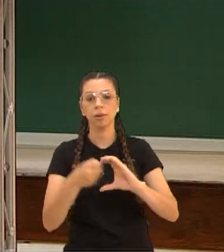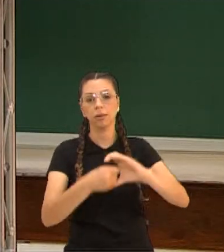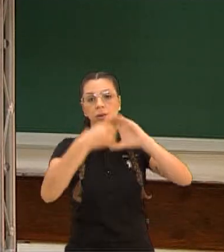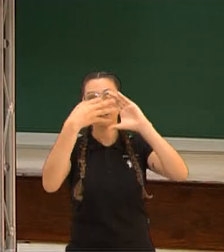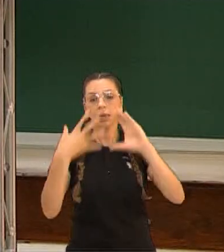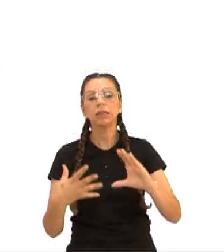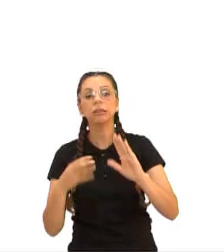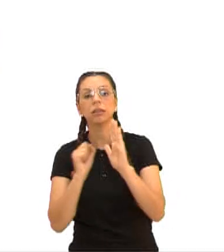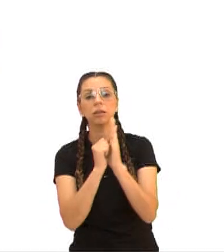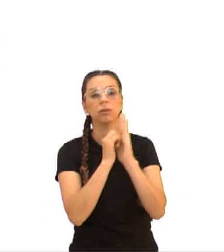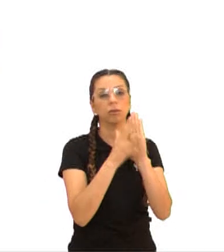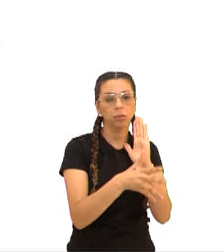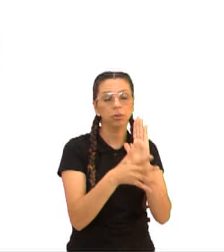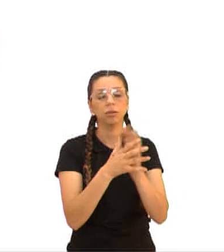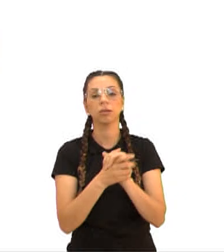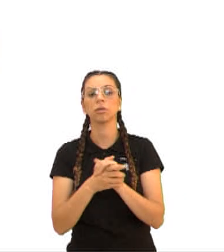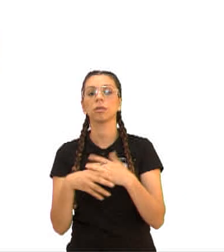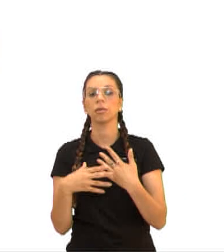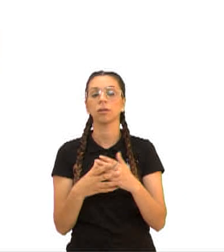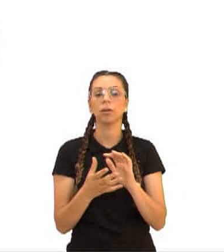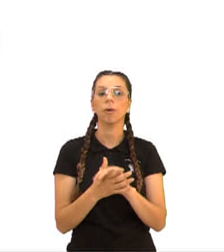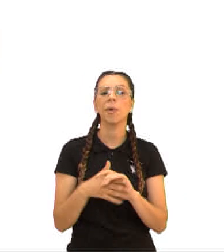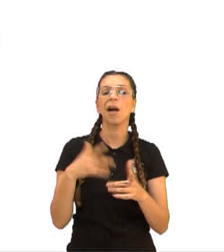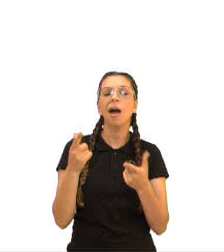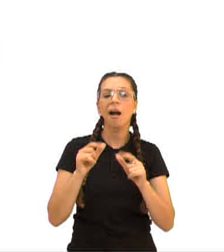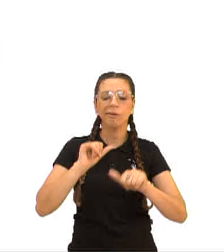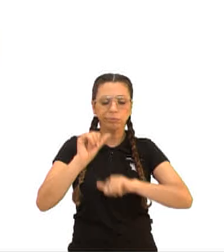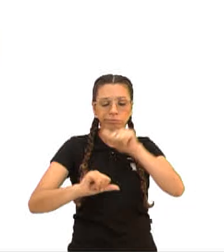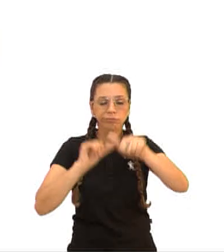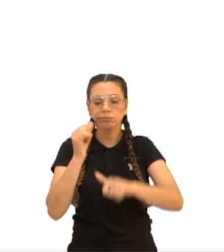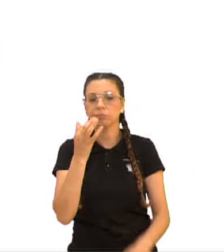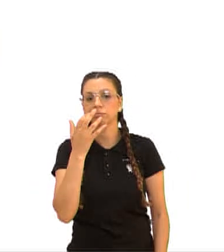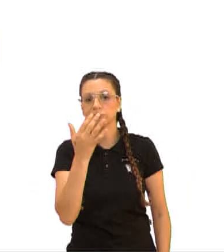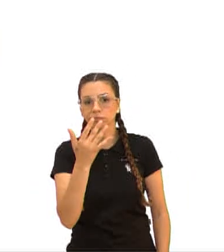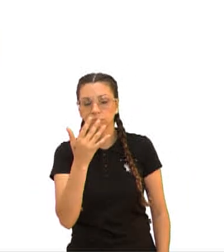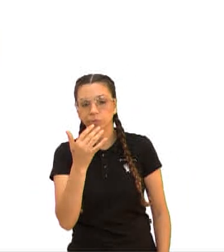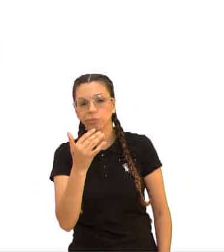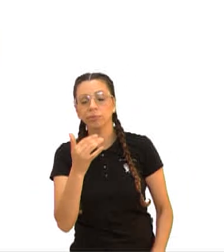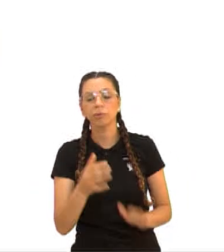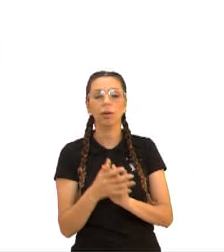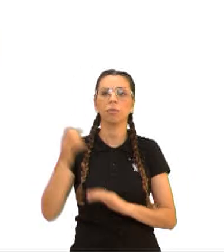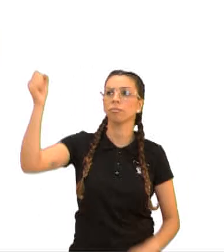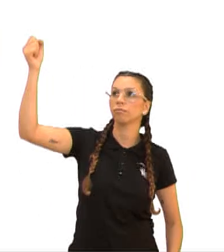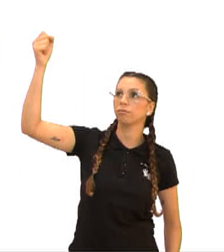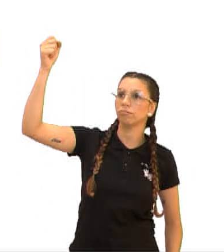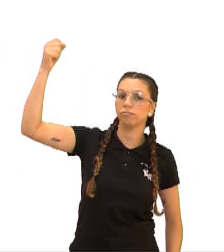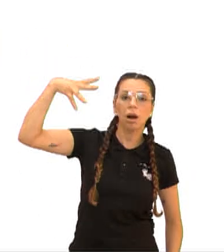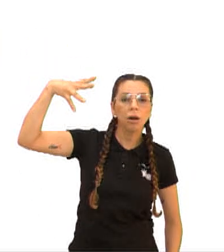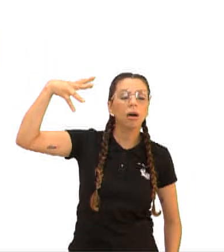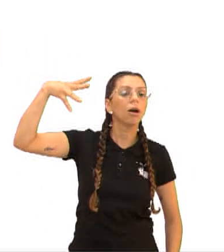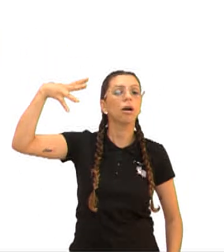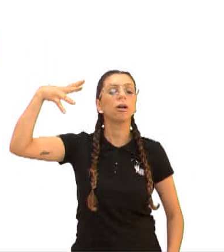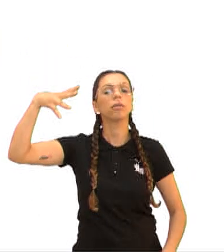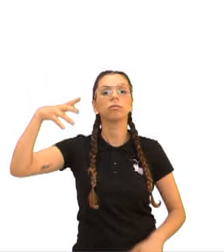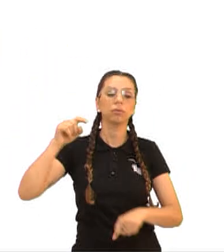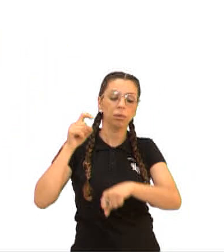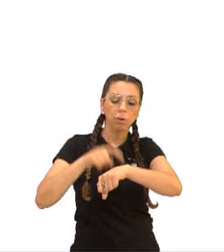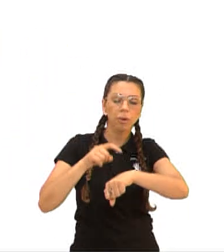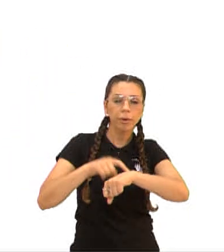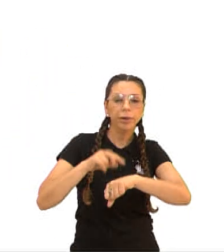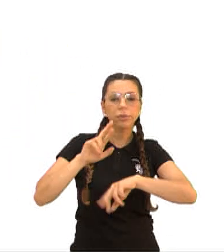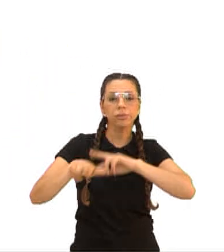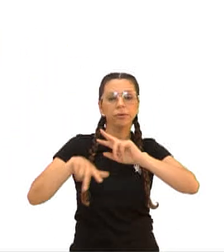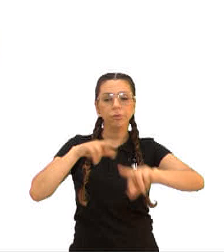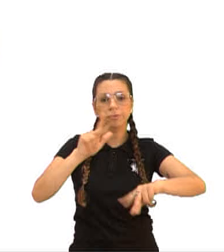do impressionismo: as tonalidades que os objetos adquirem ao refletir a luz solar em diferentes horários.